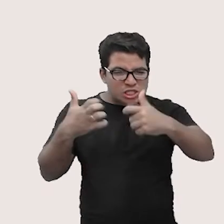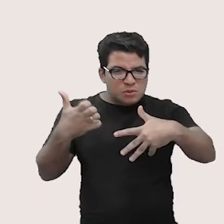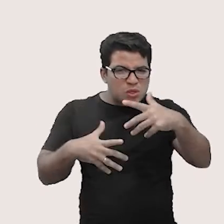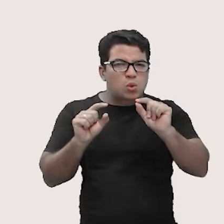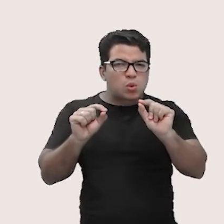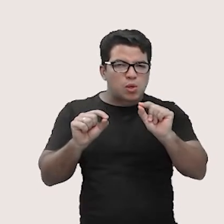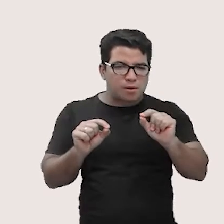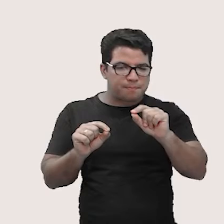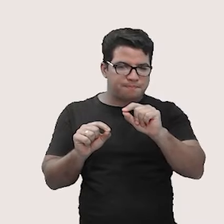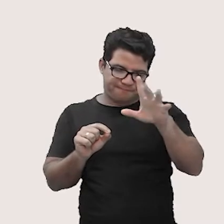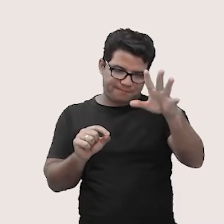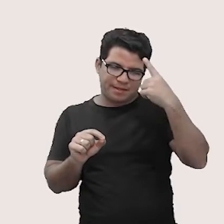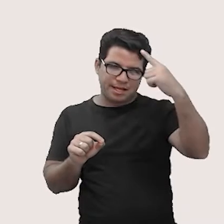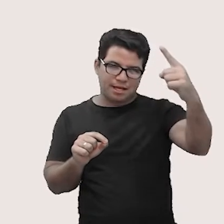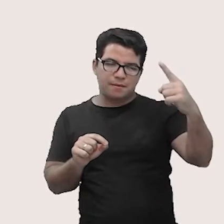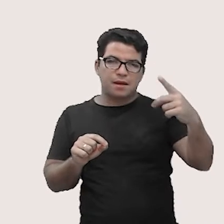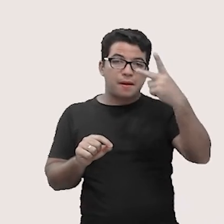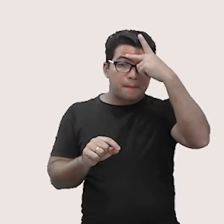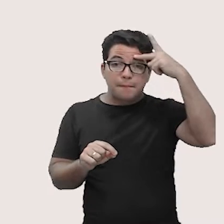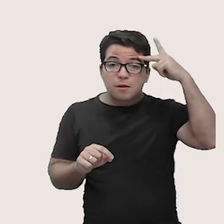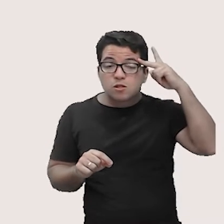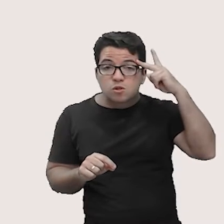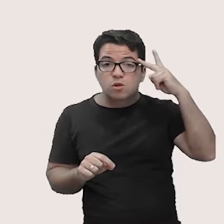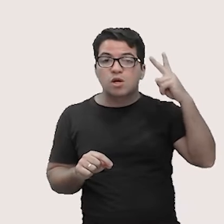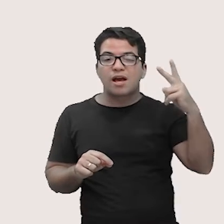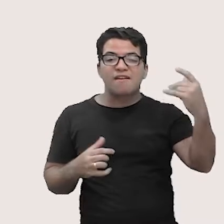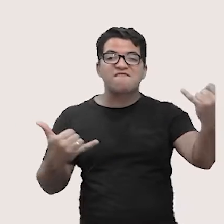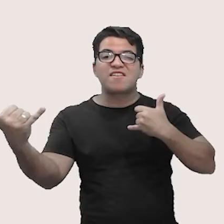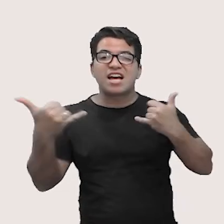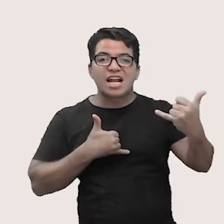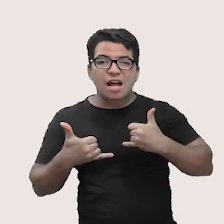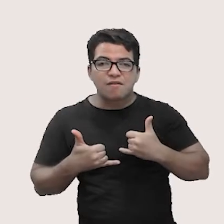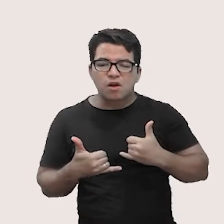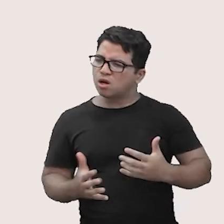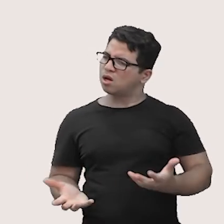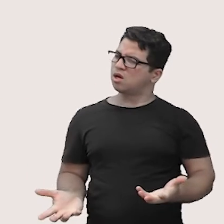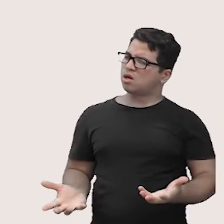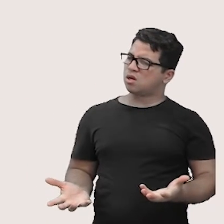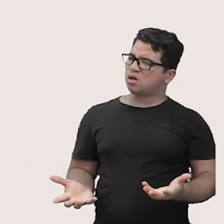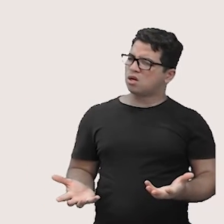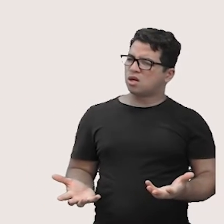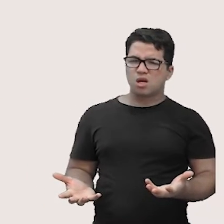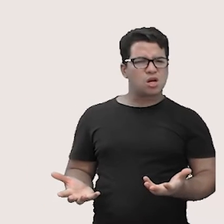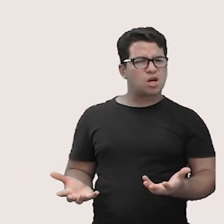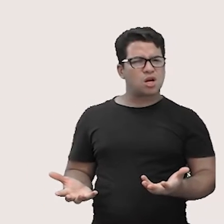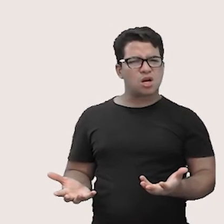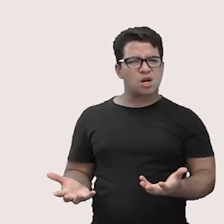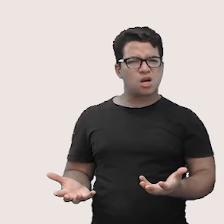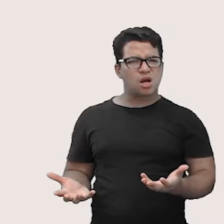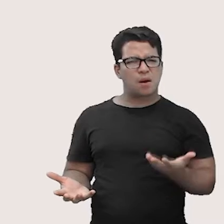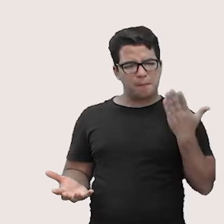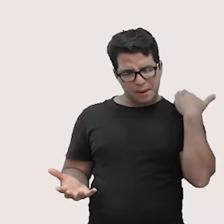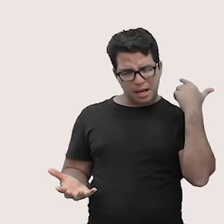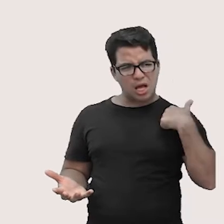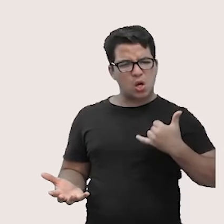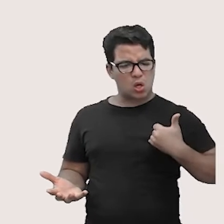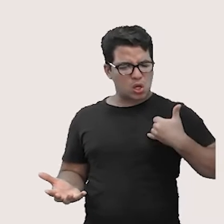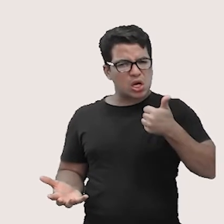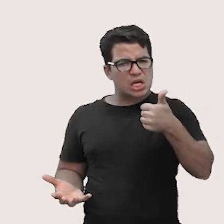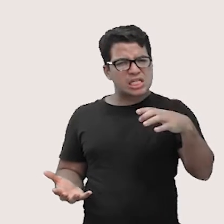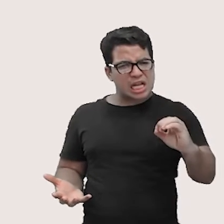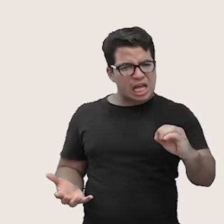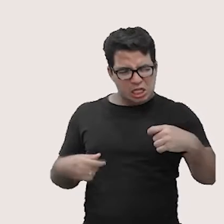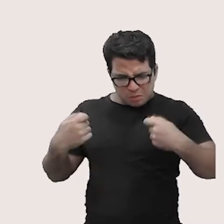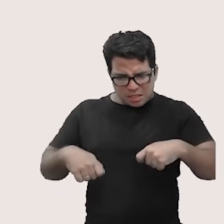as pessoas diziam que ele era um grande garoto. Quando ele completou 10 anos, as pessoas diziam que ele tinha que ser mais